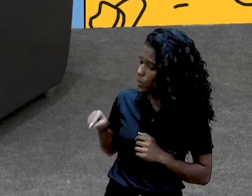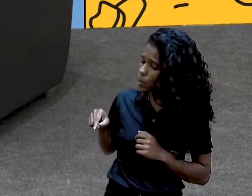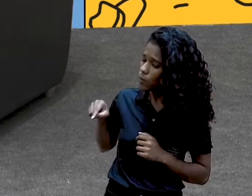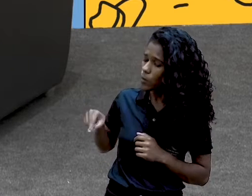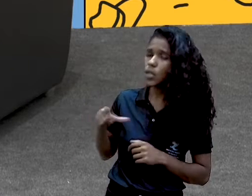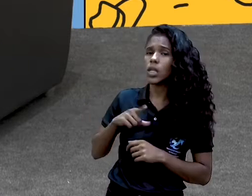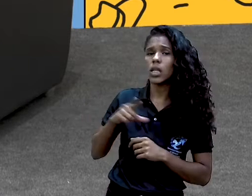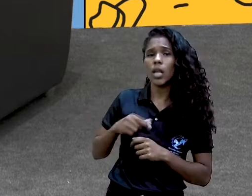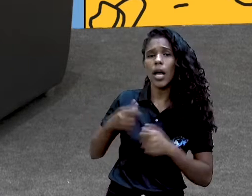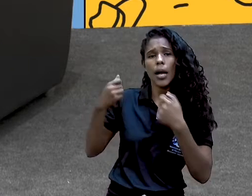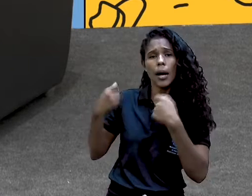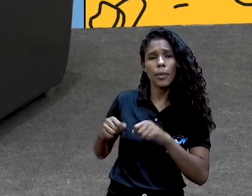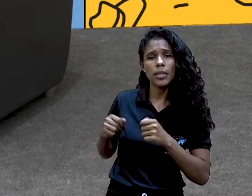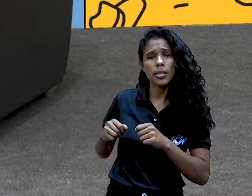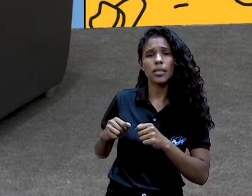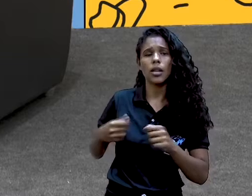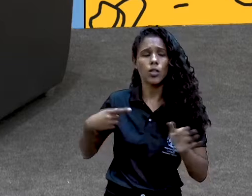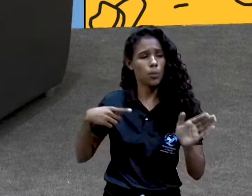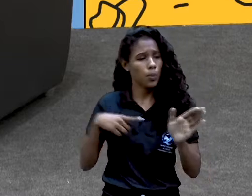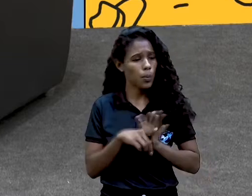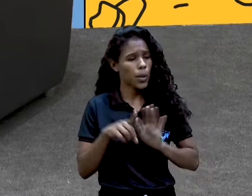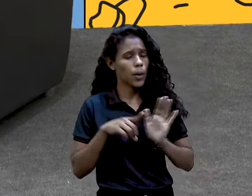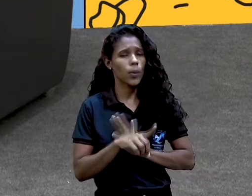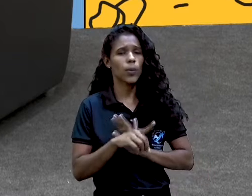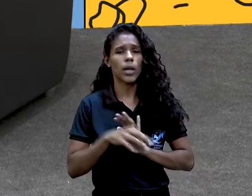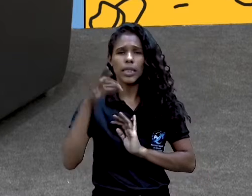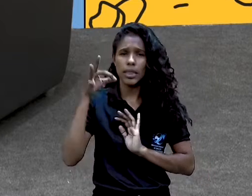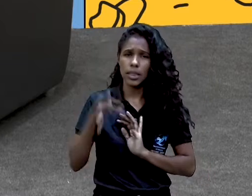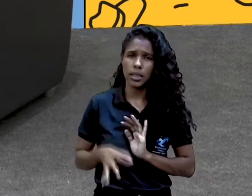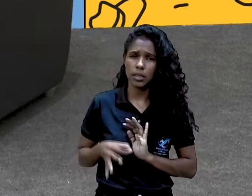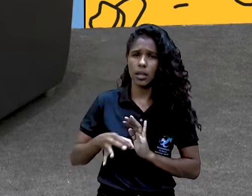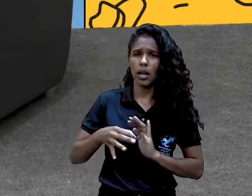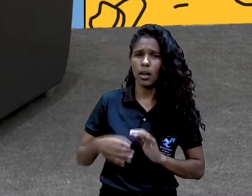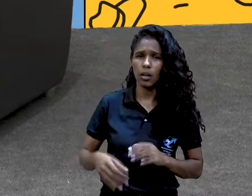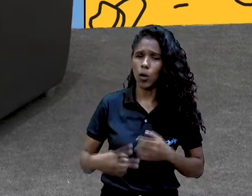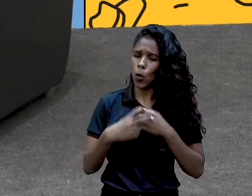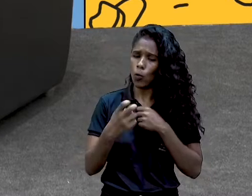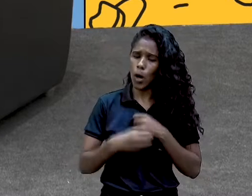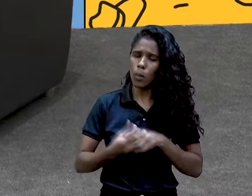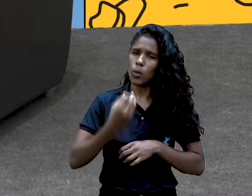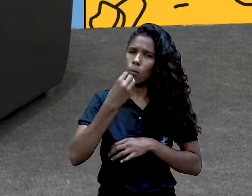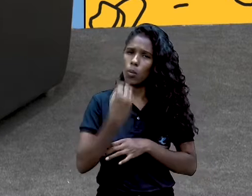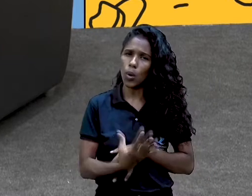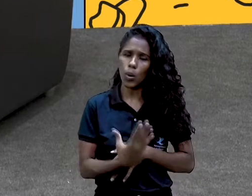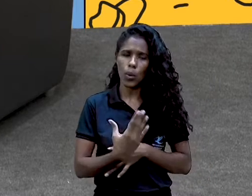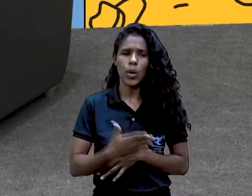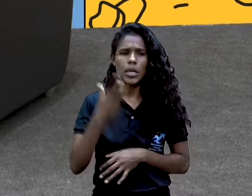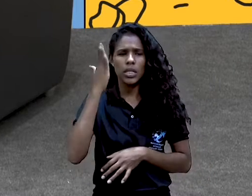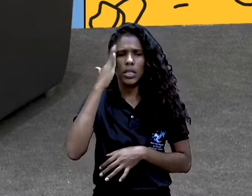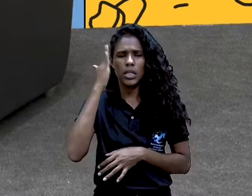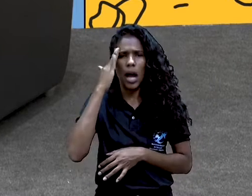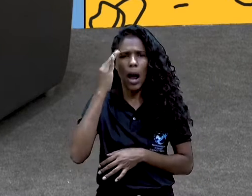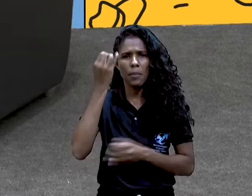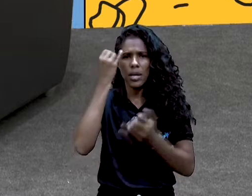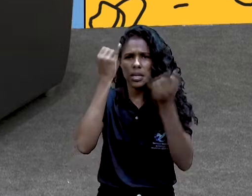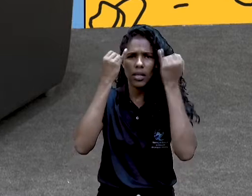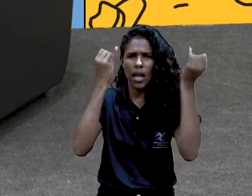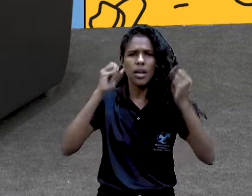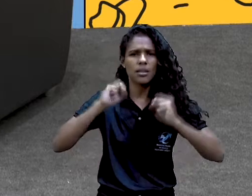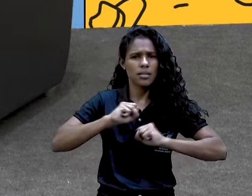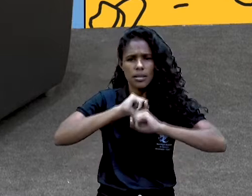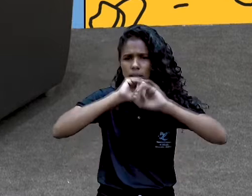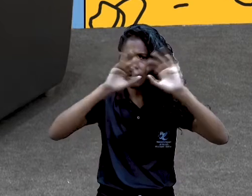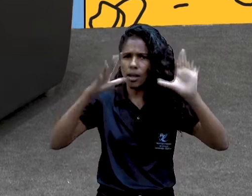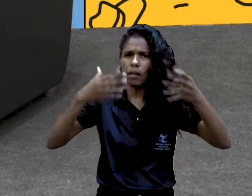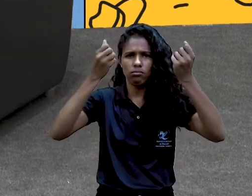capacidade de desenvolver a sua pergunta de maneira produtiva, ela coloca as palavras de maneira ordenada. Então, o que eu estou fazendo? Eu estou conseguindo argumentar, estou